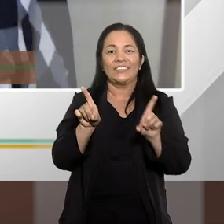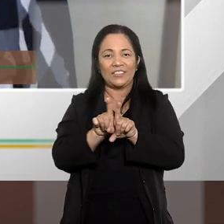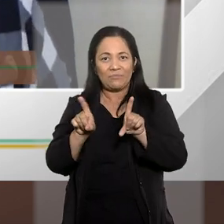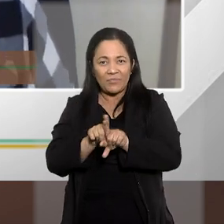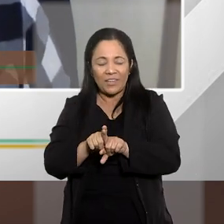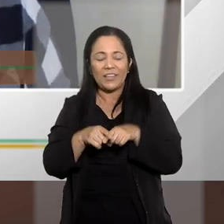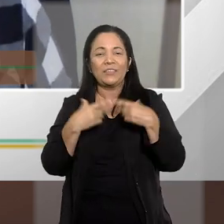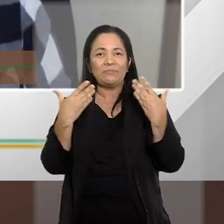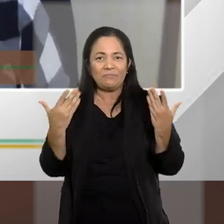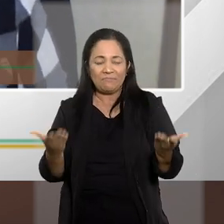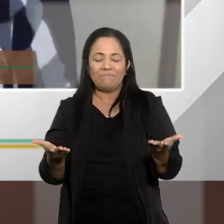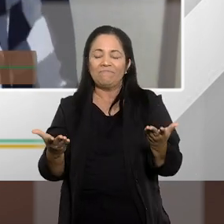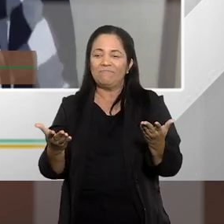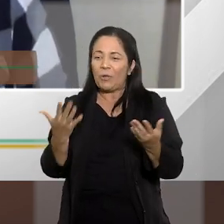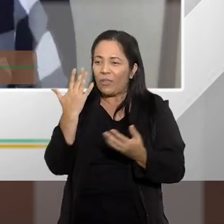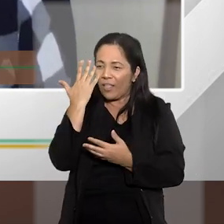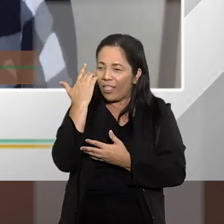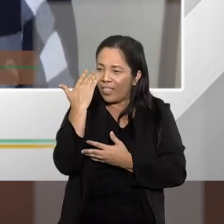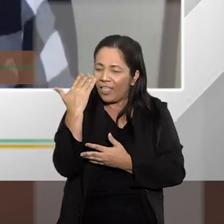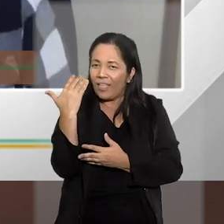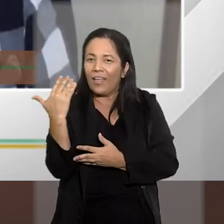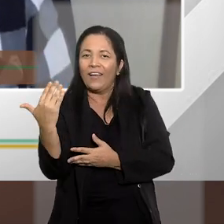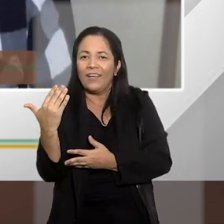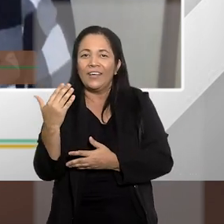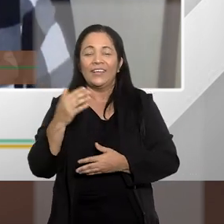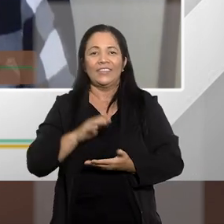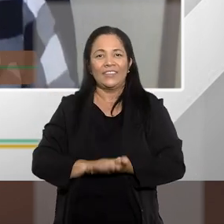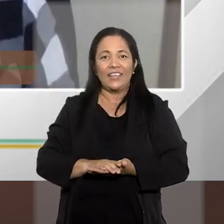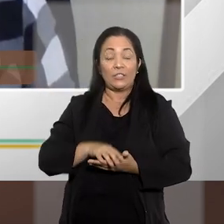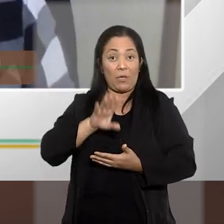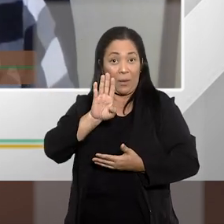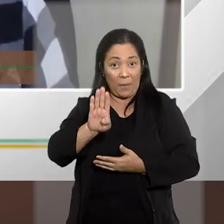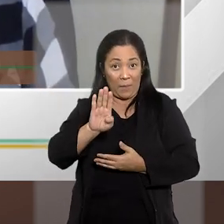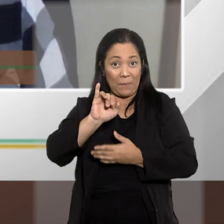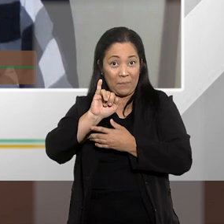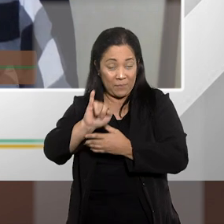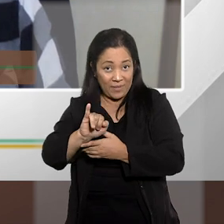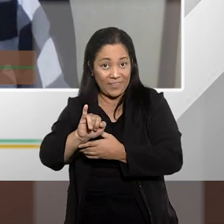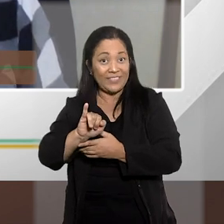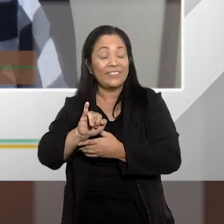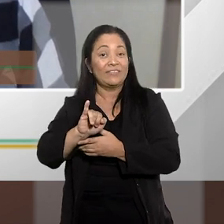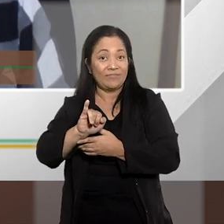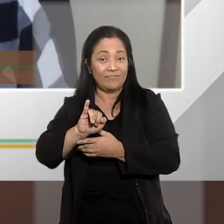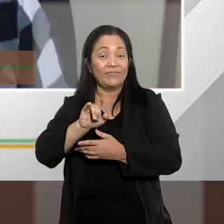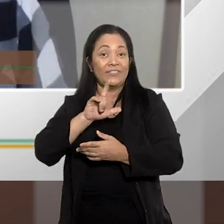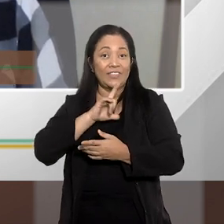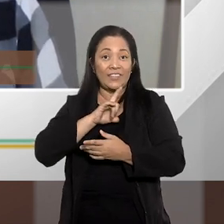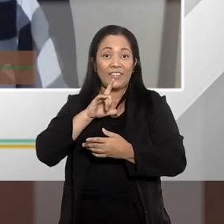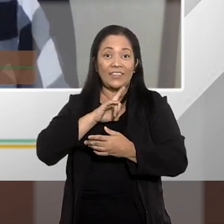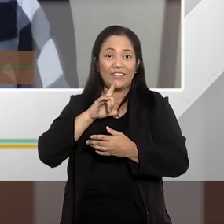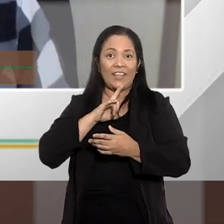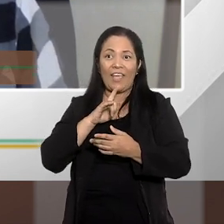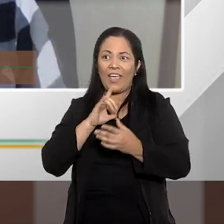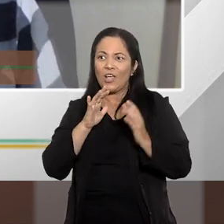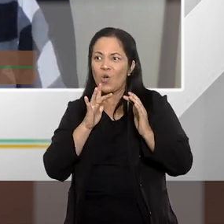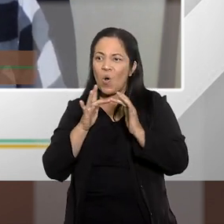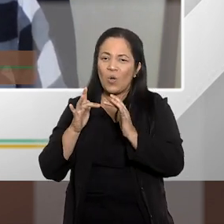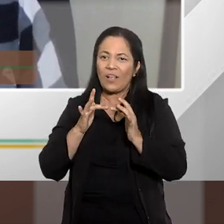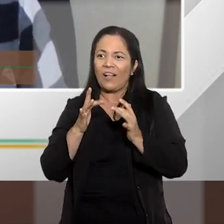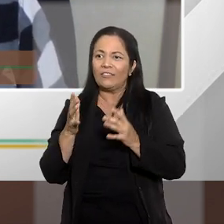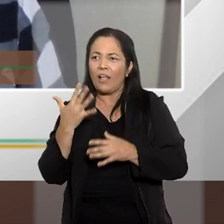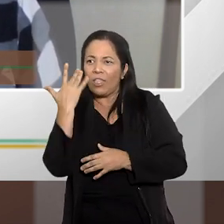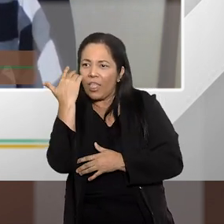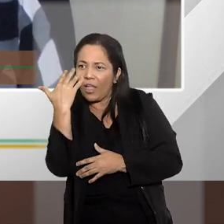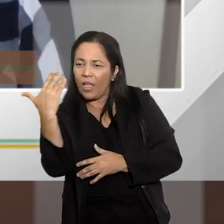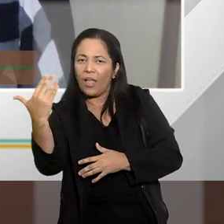ou sexualmente. Você tem as pessoas bissexuais, que são pessoas que têm relação com ambos os gêneros, né? Tanto masculino